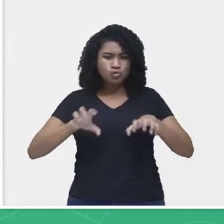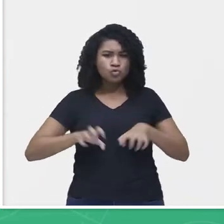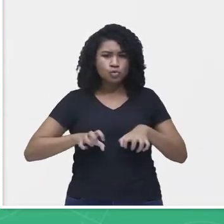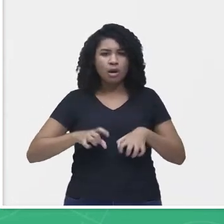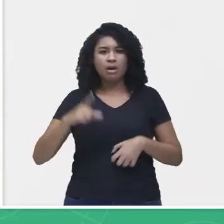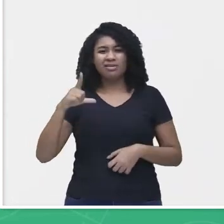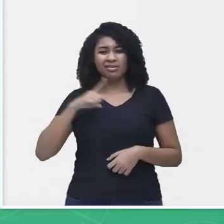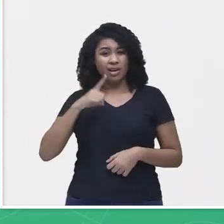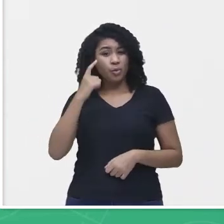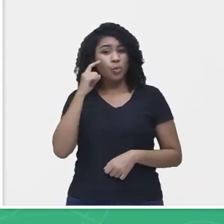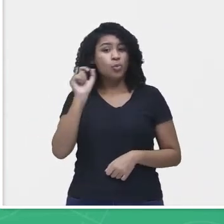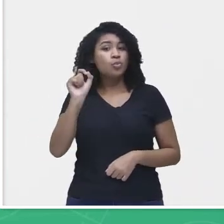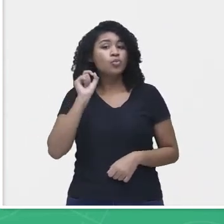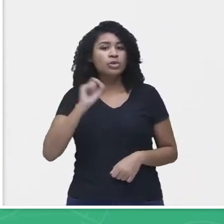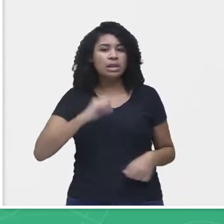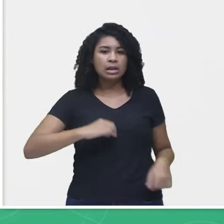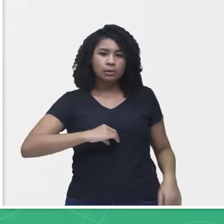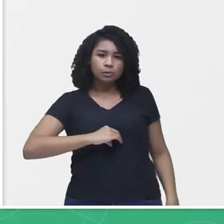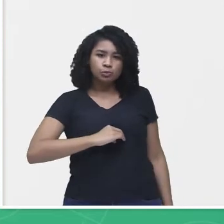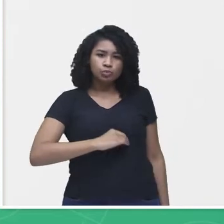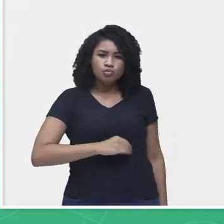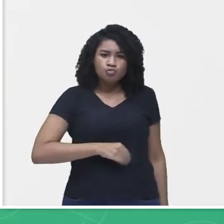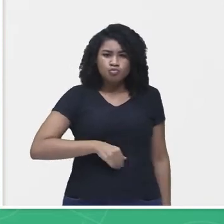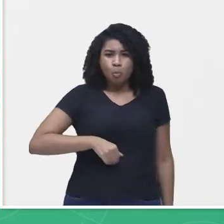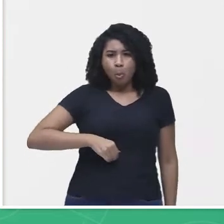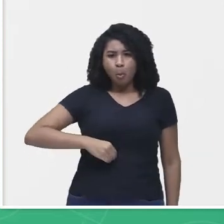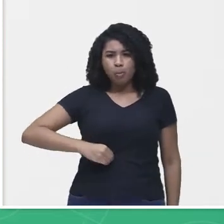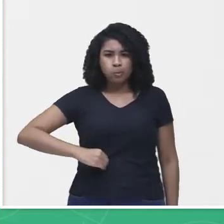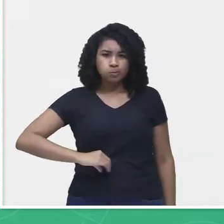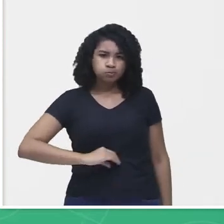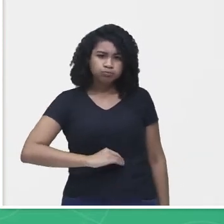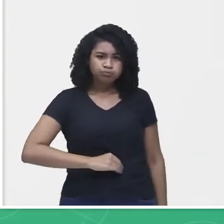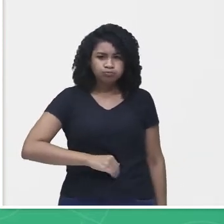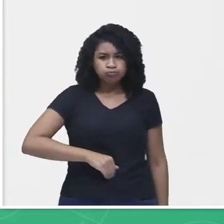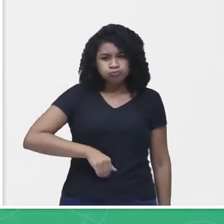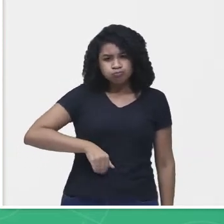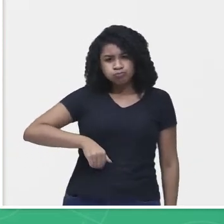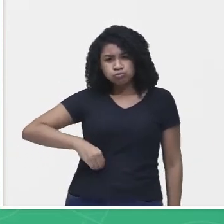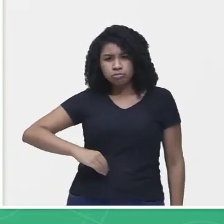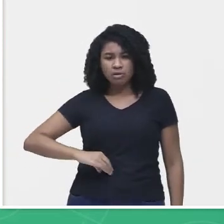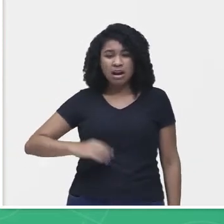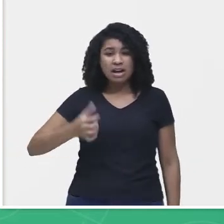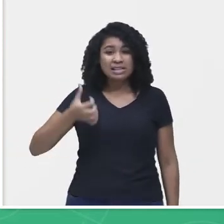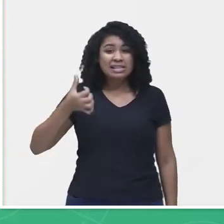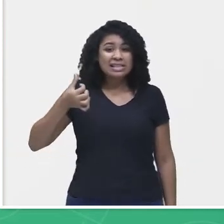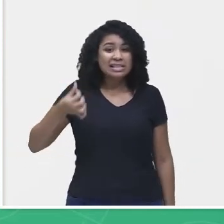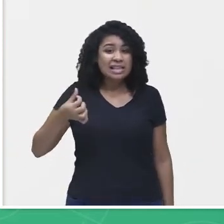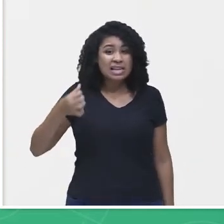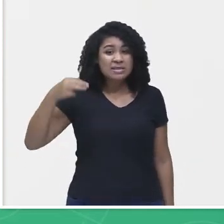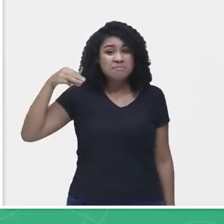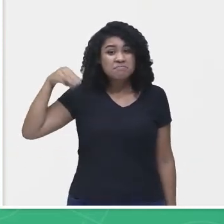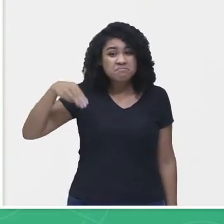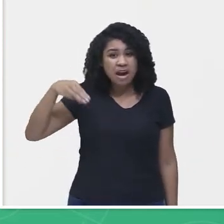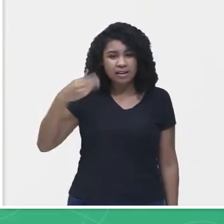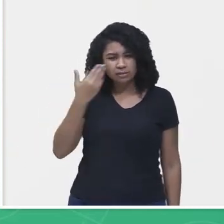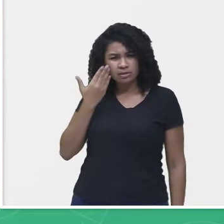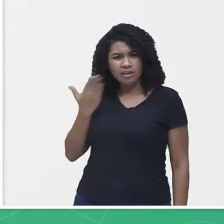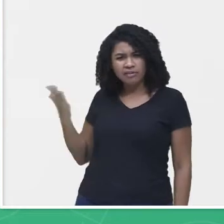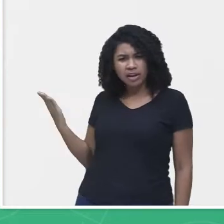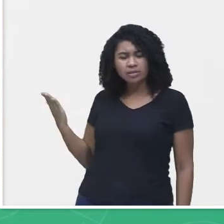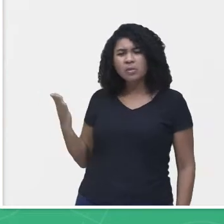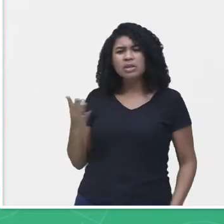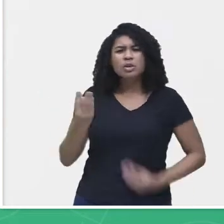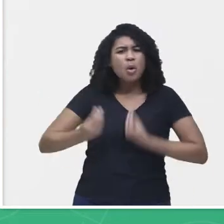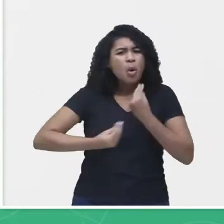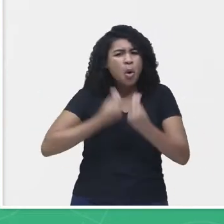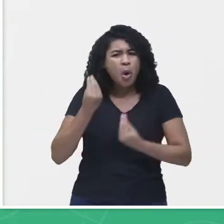metros. Professora, como é que eu tenho um órgão de 6 metros dentro de mim? Porque ele tá assim, ó, gente, todo enrolado, certo?